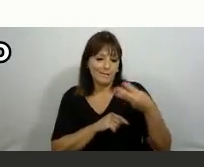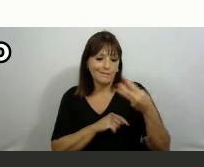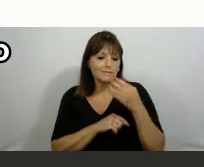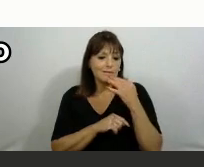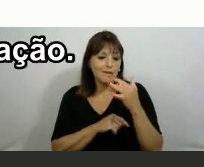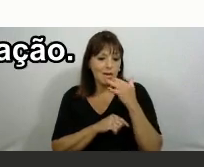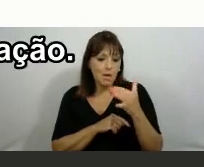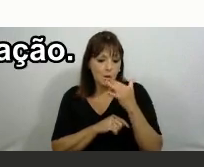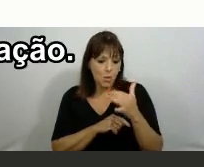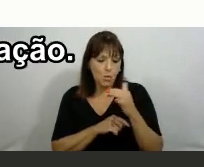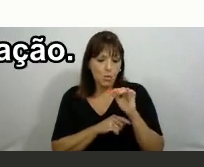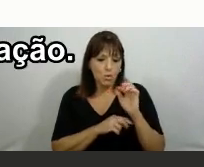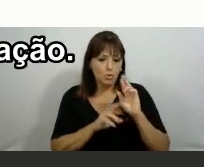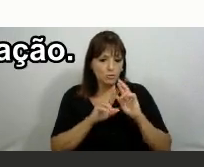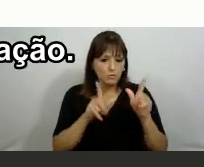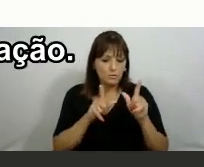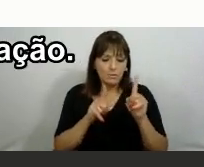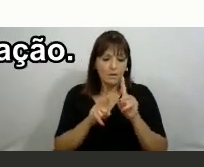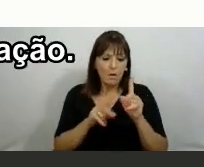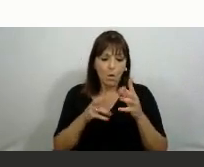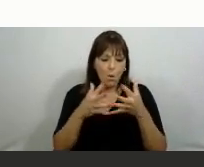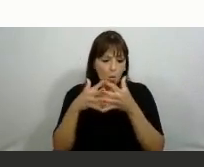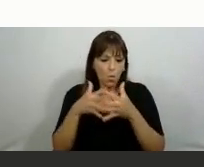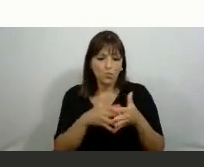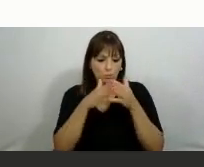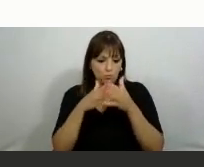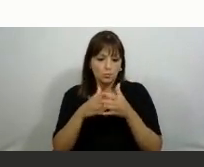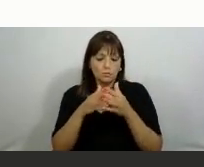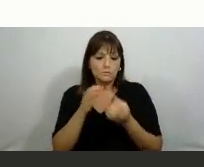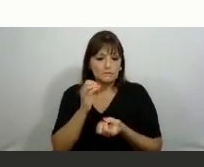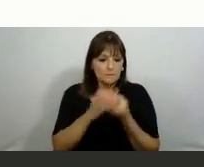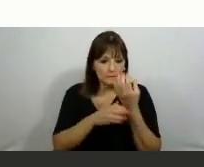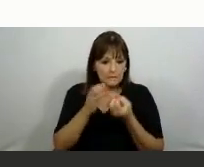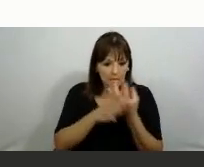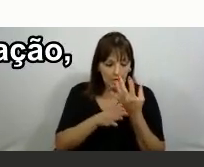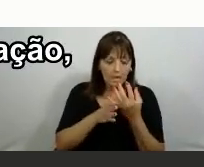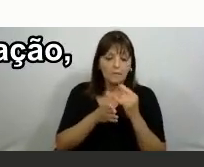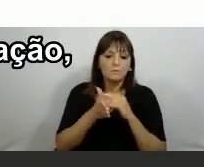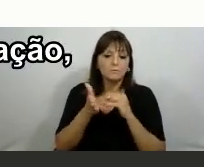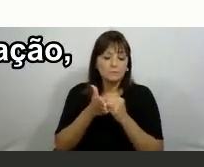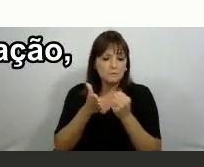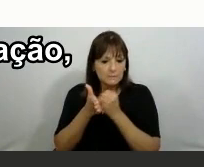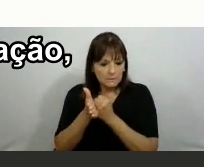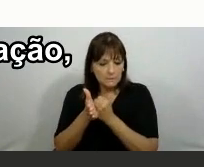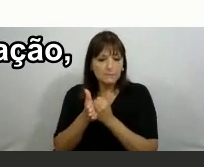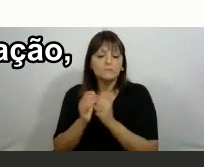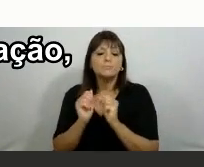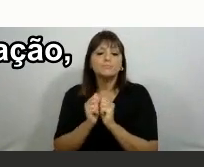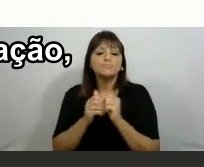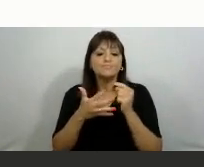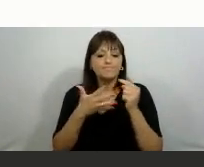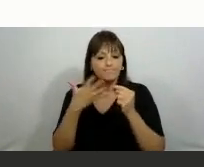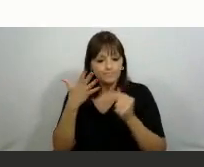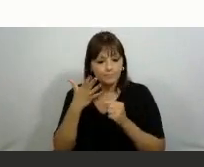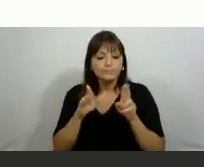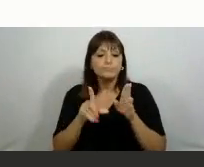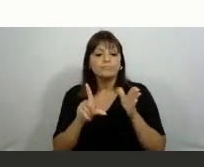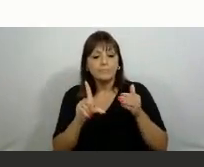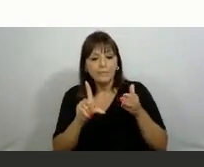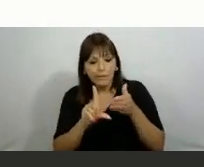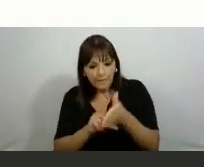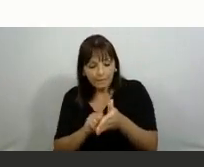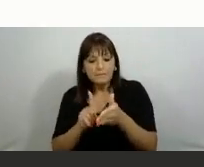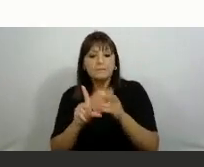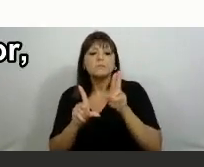seja confundido ali na hora de fazer a documentação. A gente tem elementos para definir ordem de navegação, definir